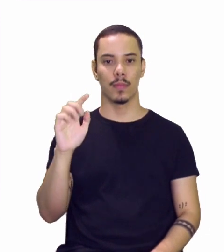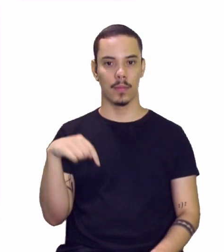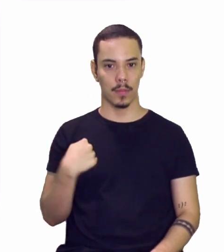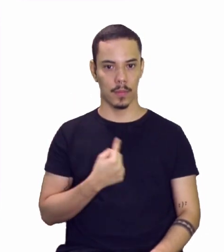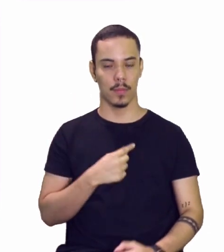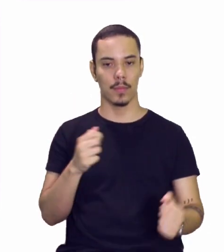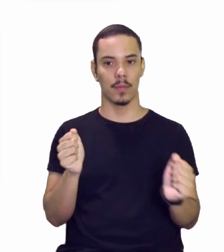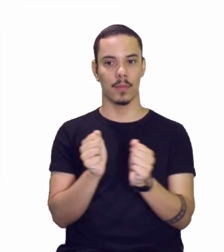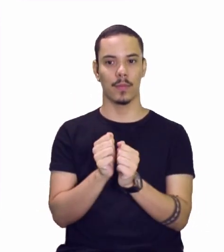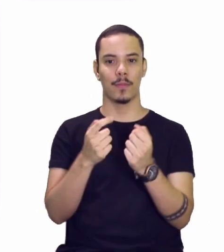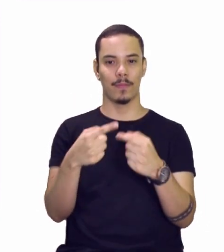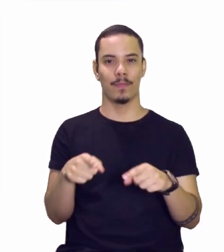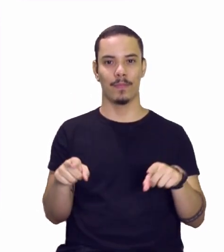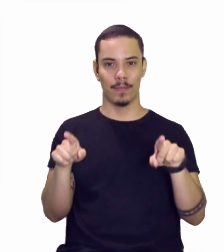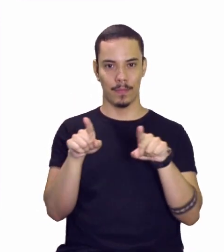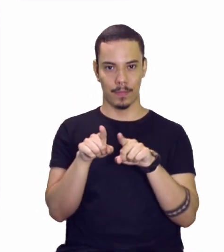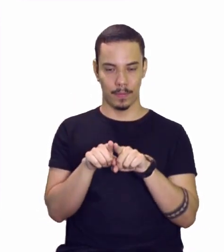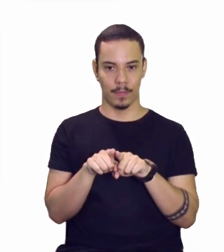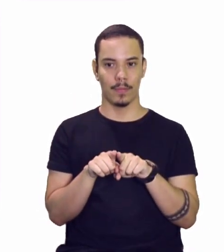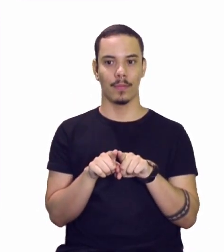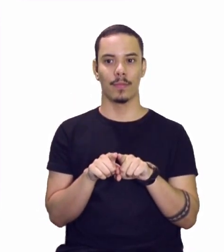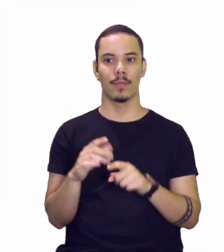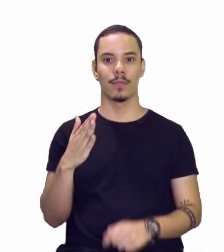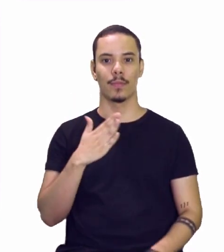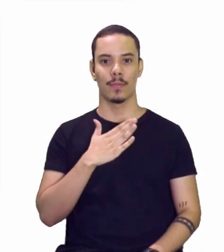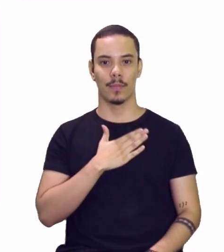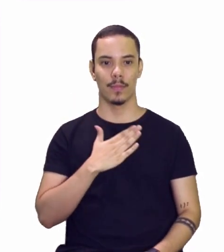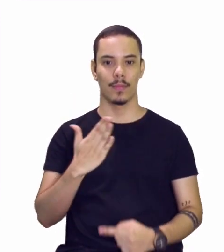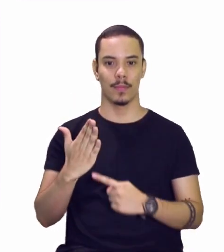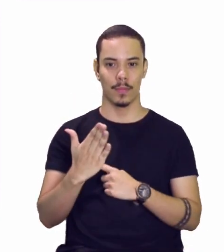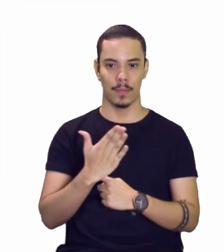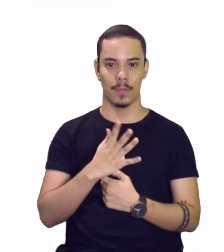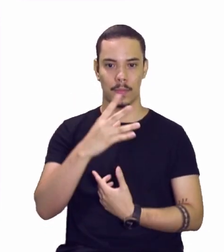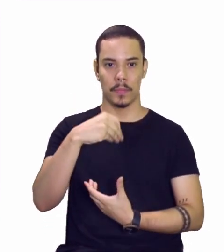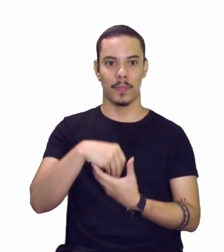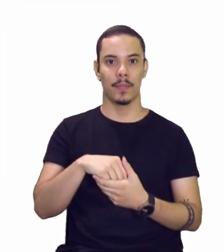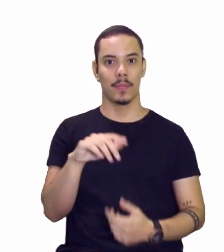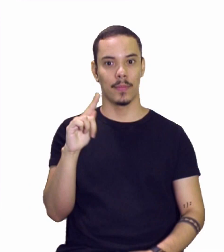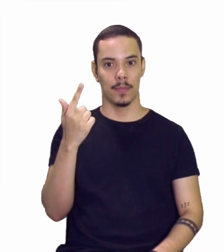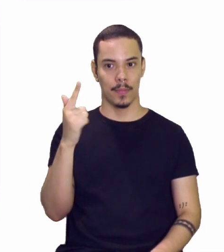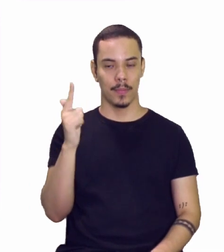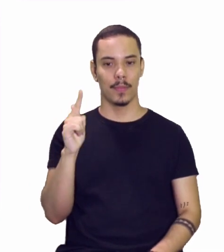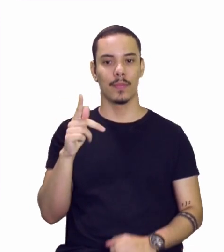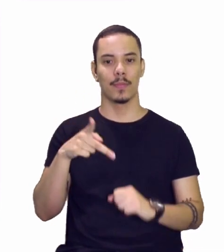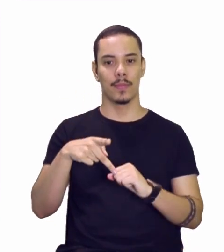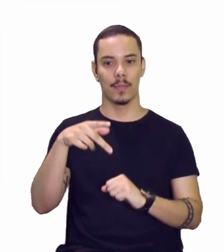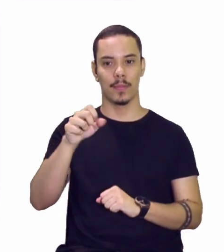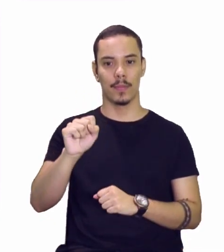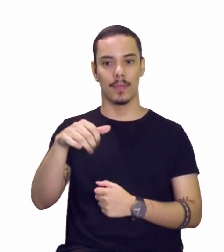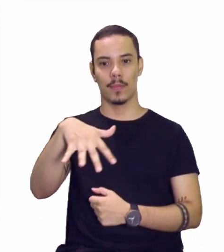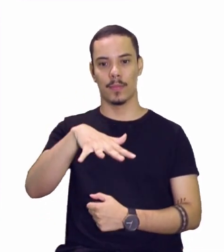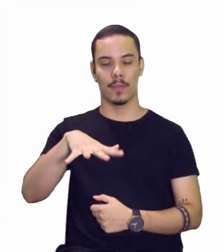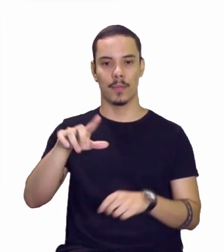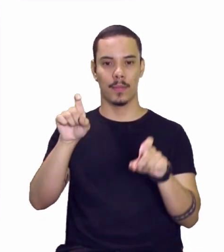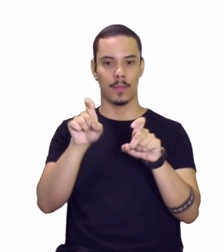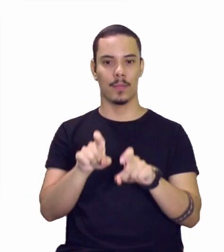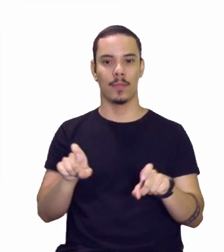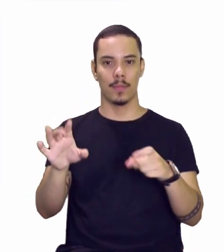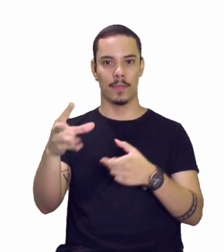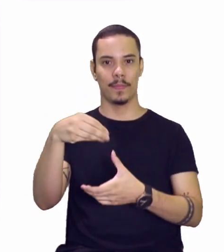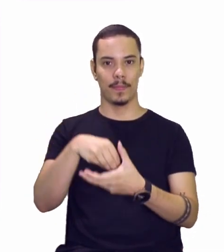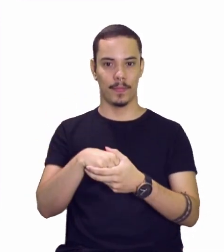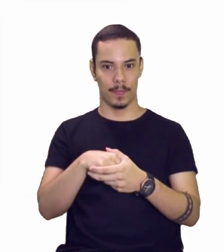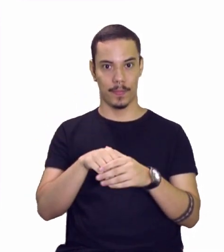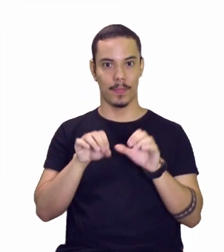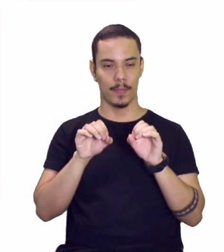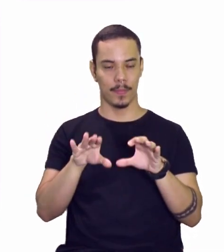querido Jorginho, tá? Meu assessor de geografia, especialista em informática na educação. Portanto, observem